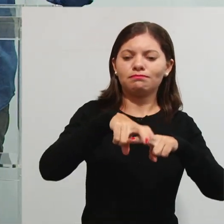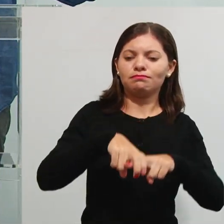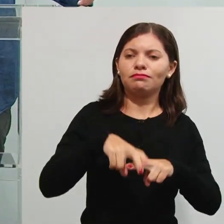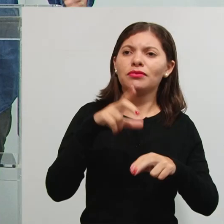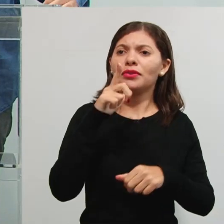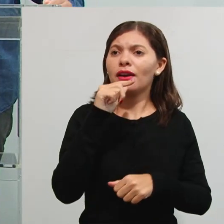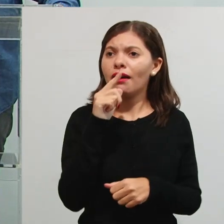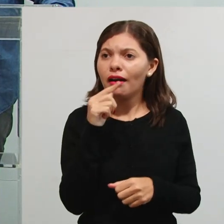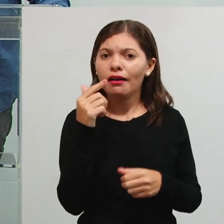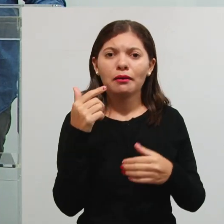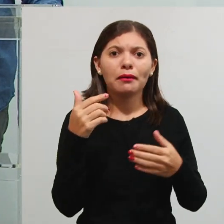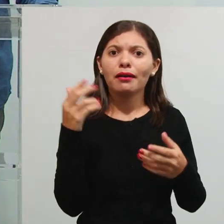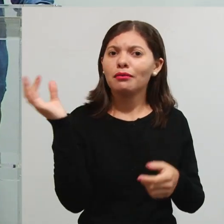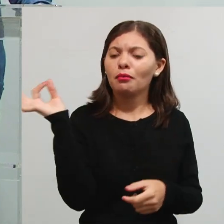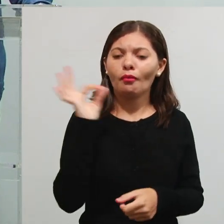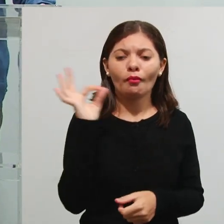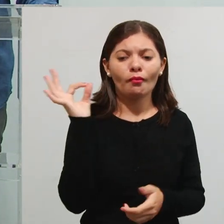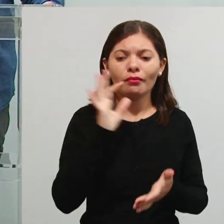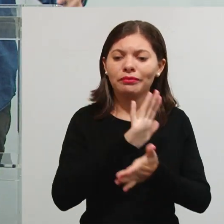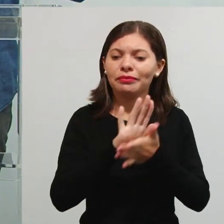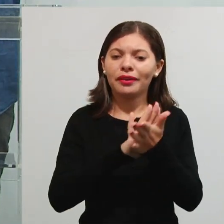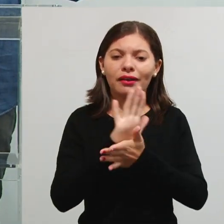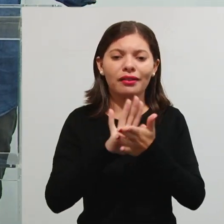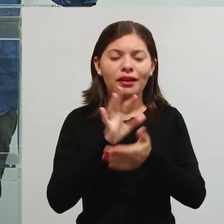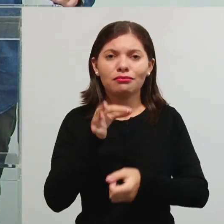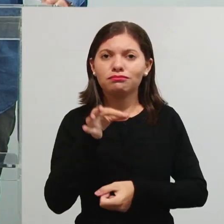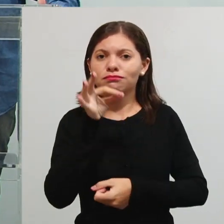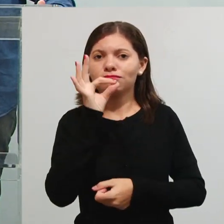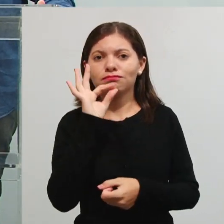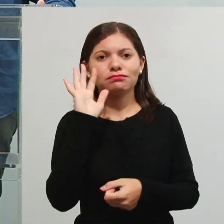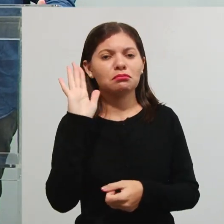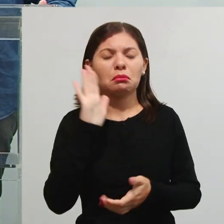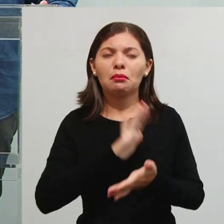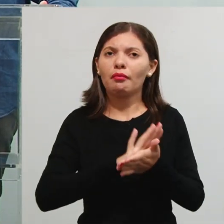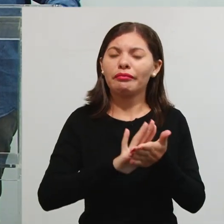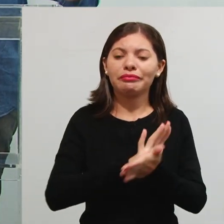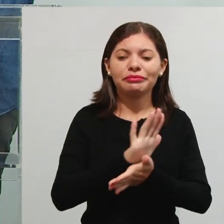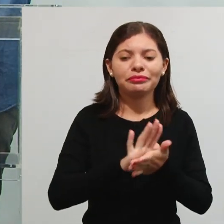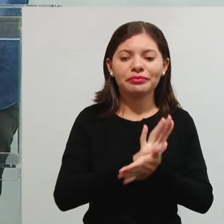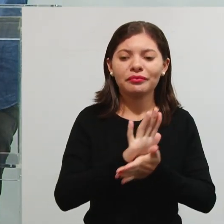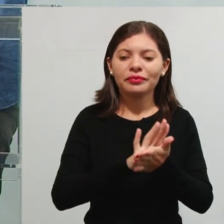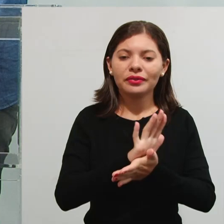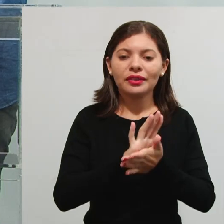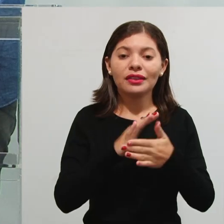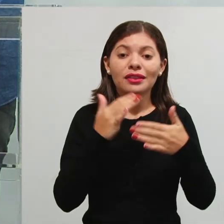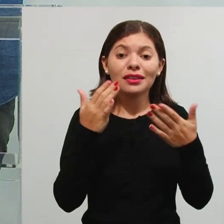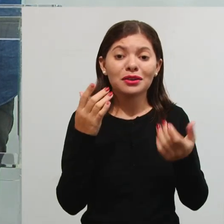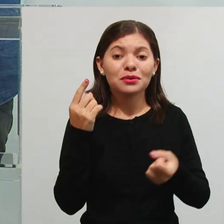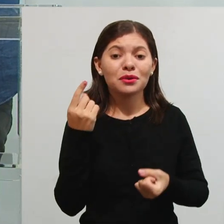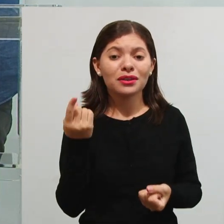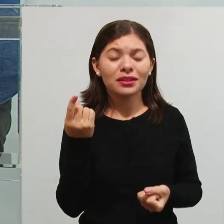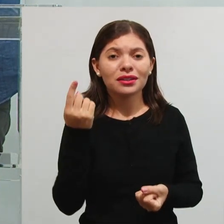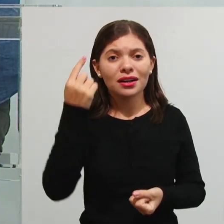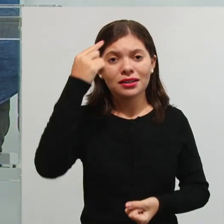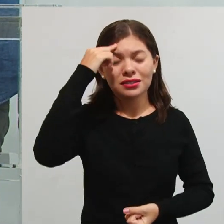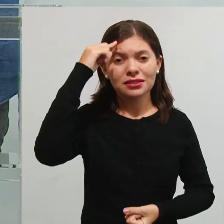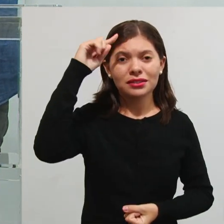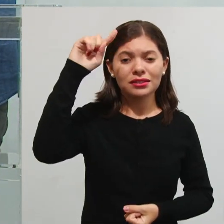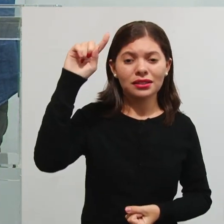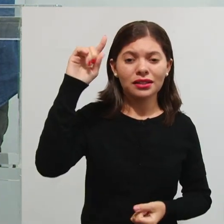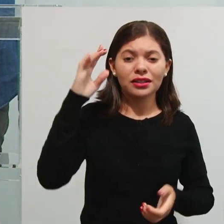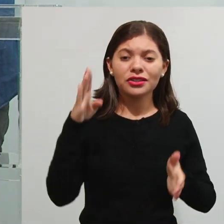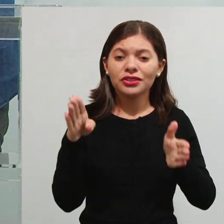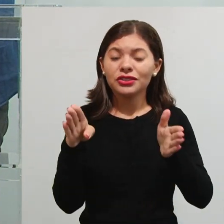água, nem um cafezinho, nem um bônus, nem um desconto, nem nada do tipo. Então olha só que as ideias, ela vêm